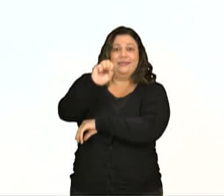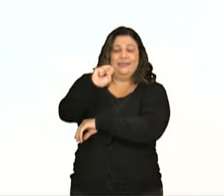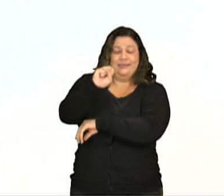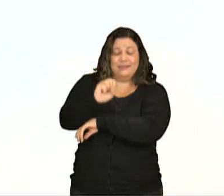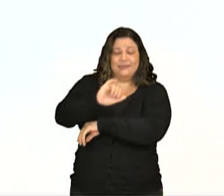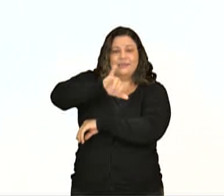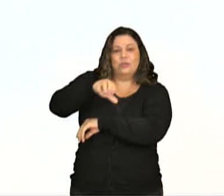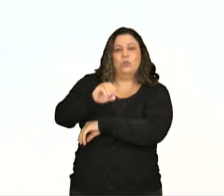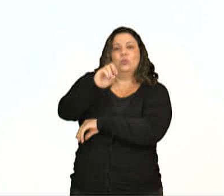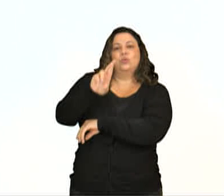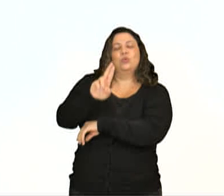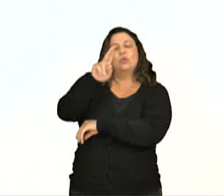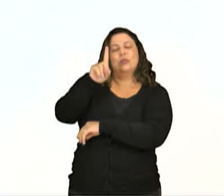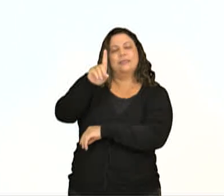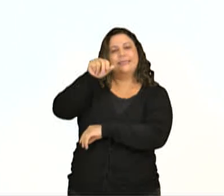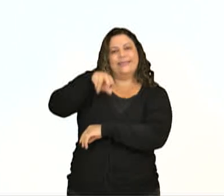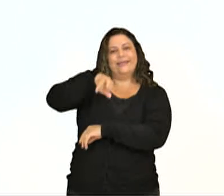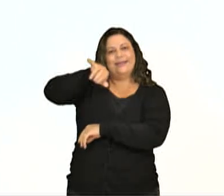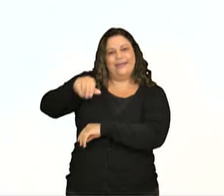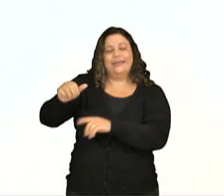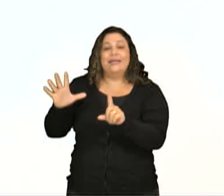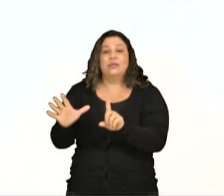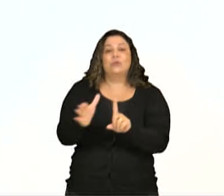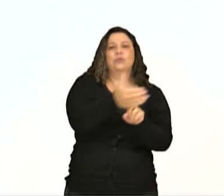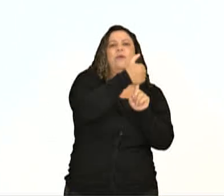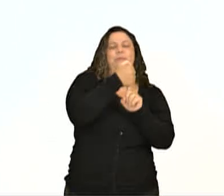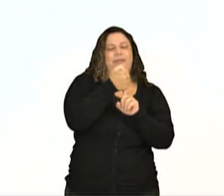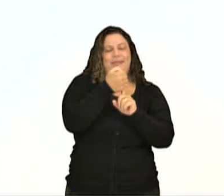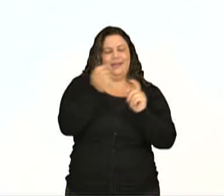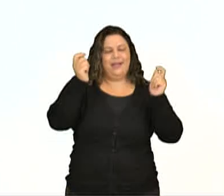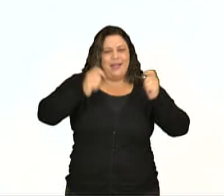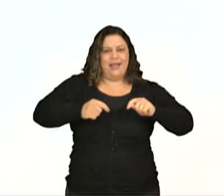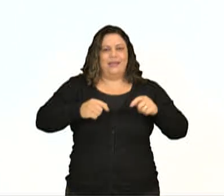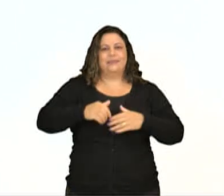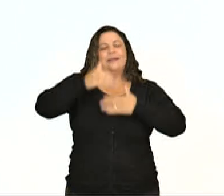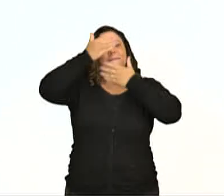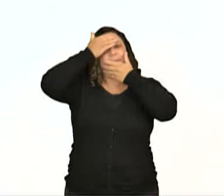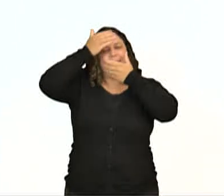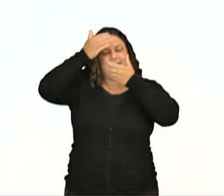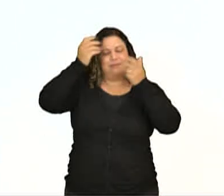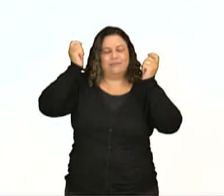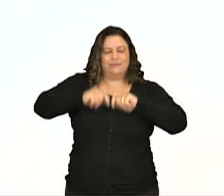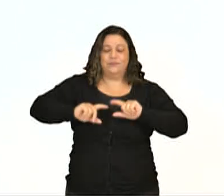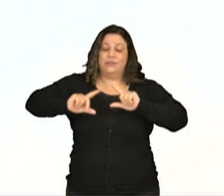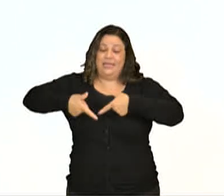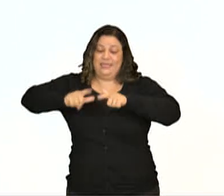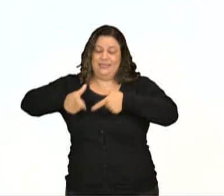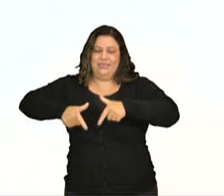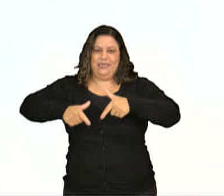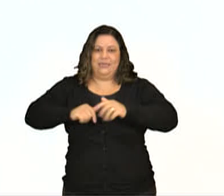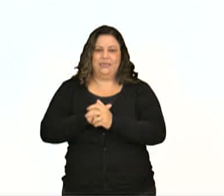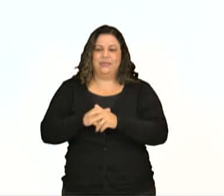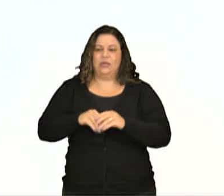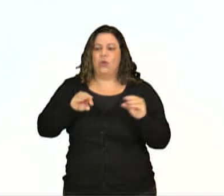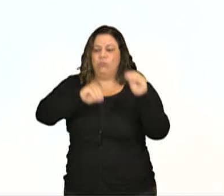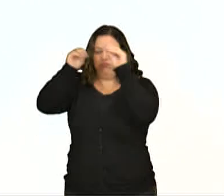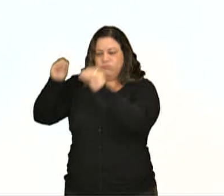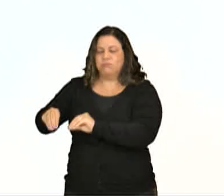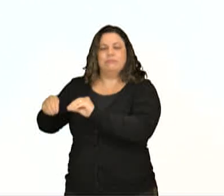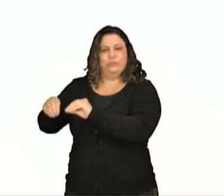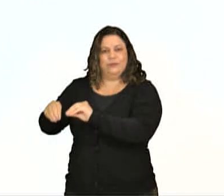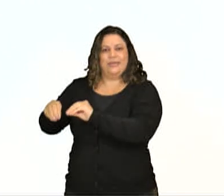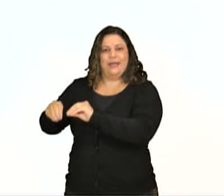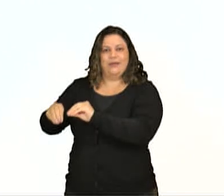seria dominada, então, pelos palestinos. Os israelenses fizeram assentamentos ali dentro e construíram um